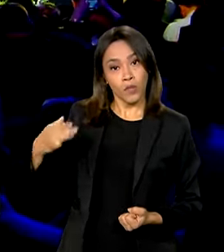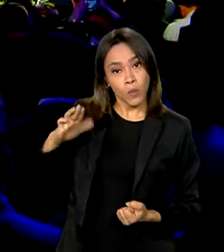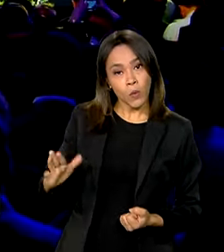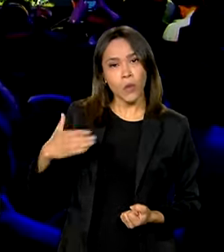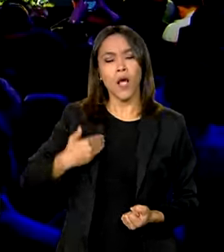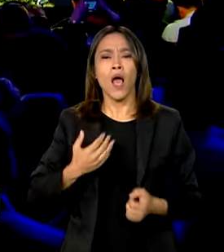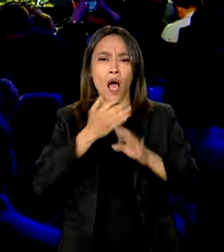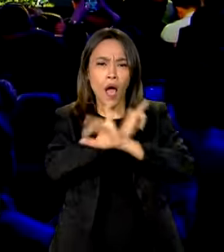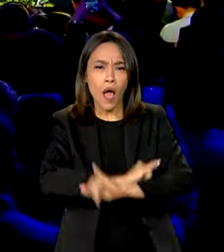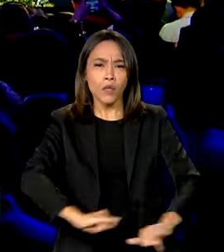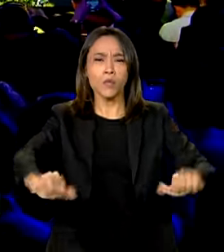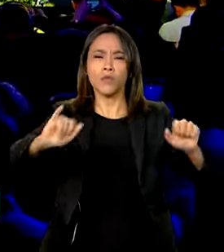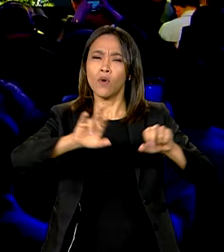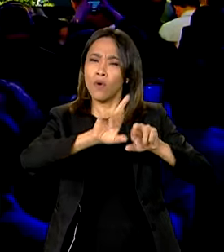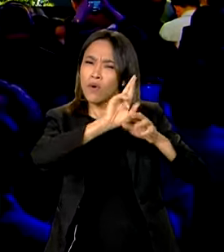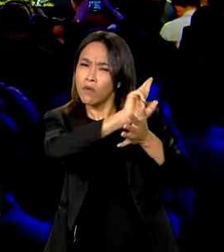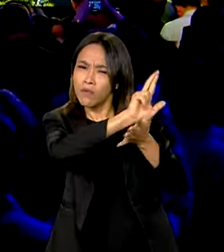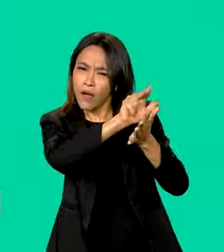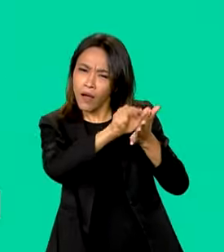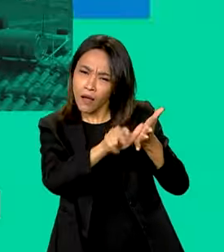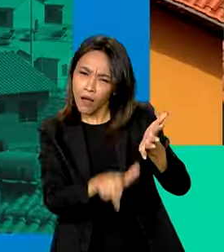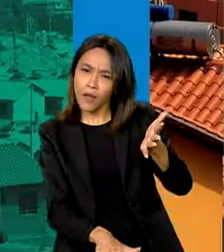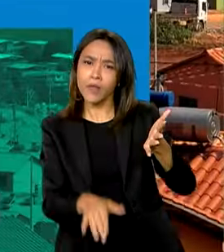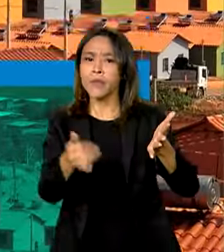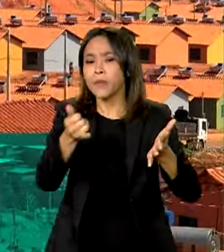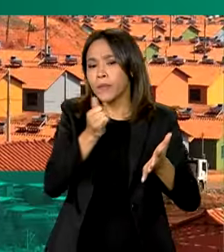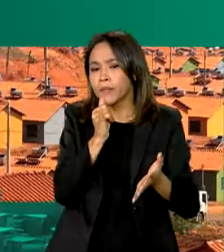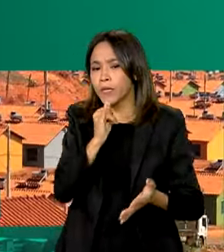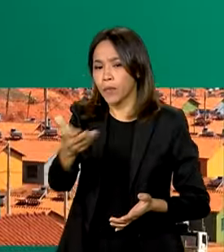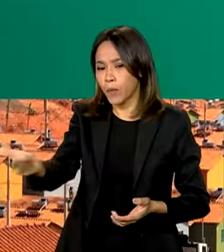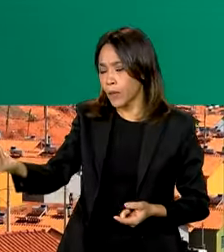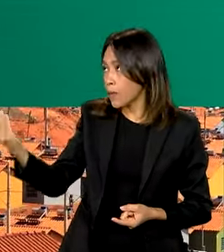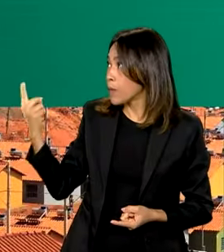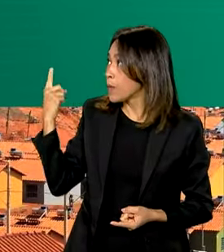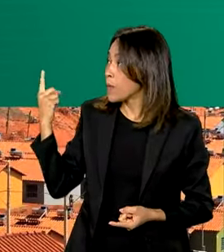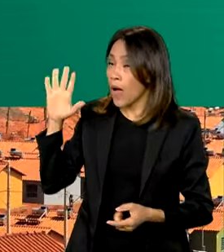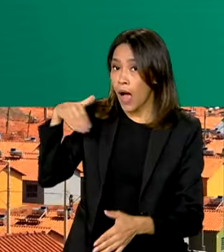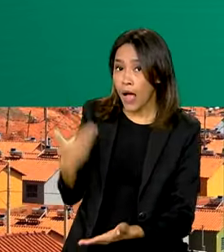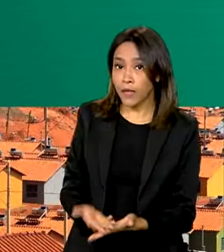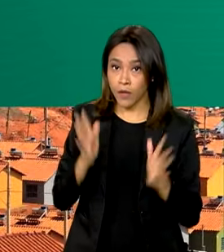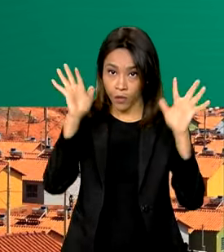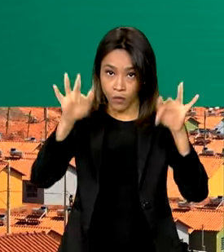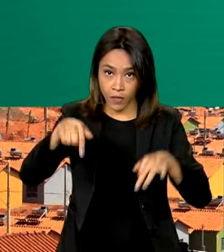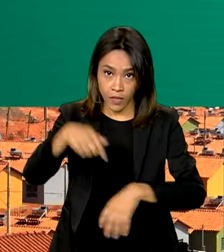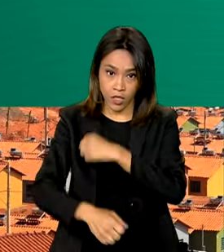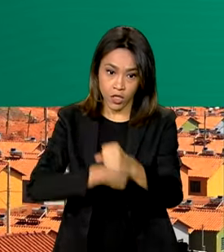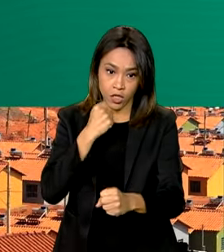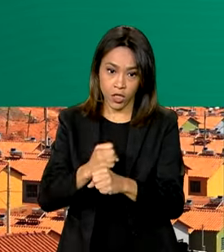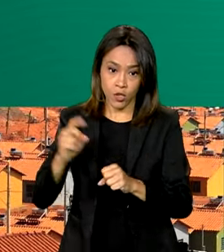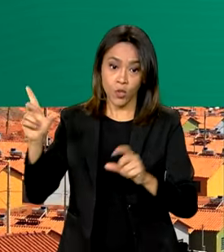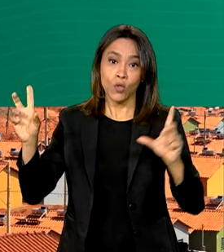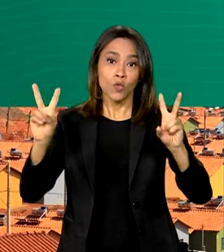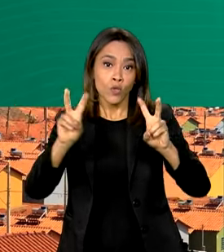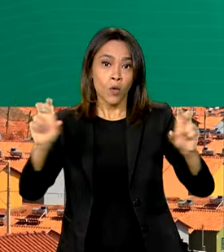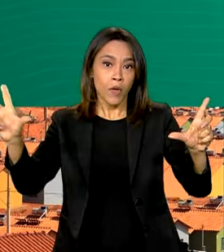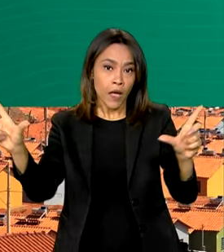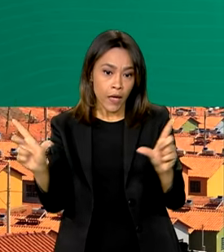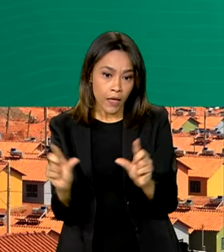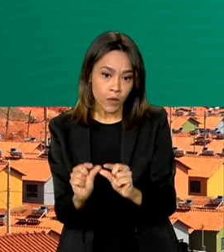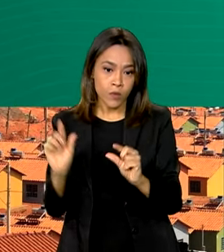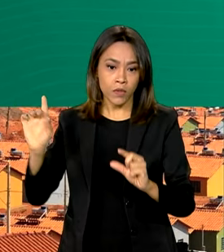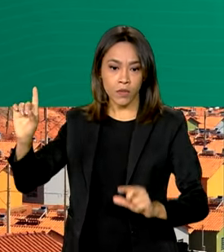série de medidas para atender aos municípios, como a manutenção até o fim deste ano da alíquota reduzida da